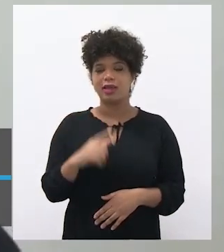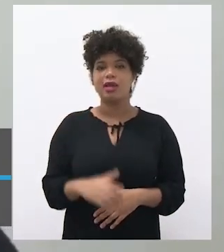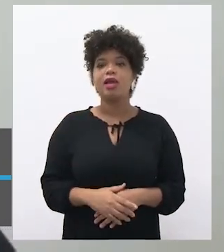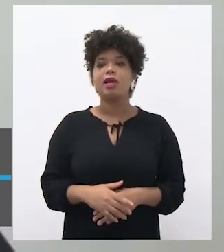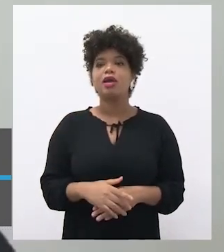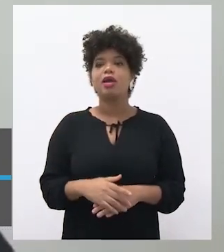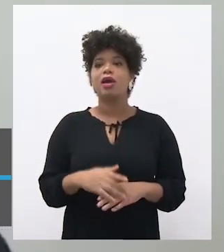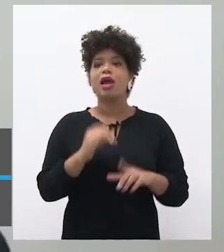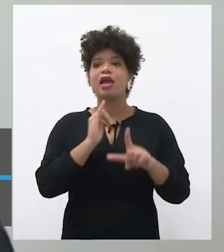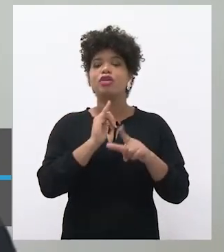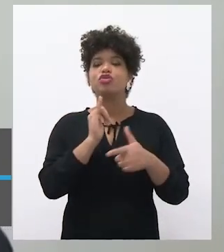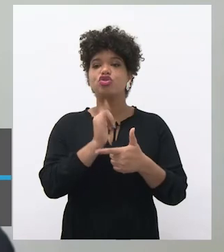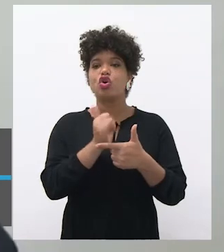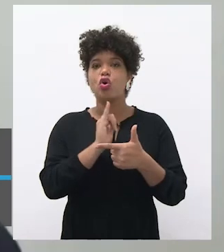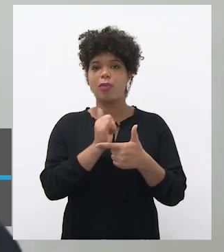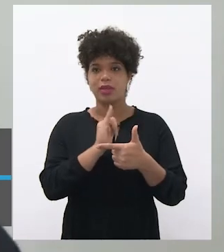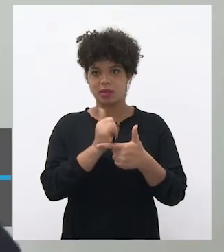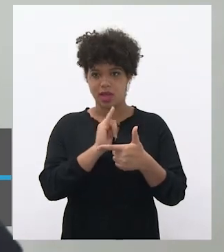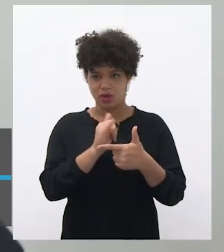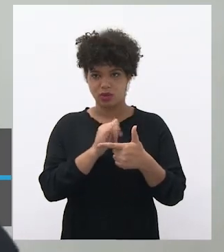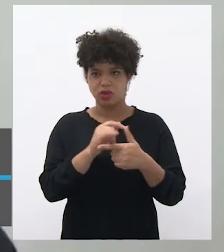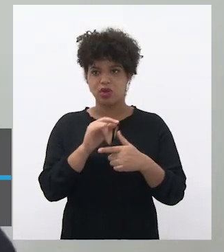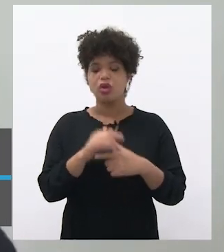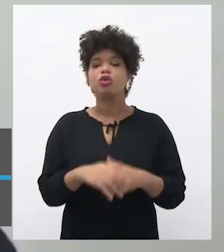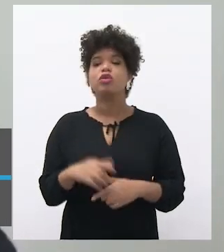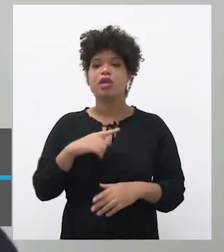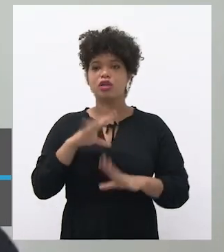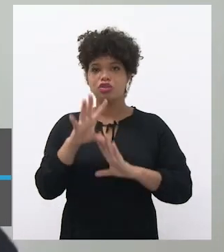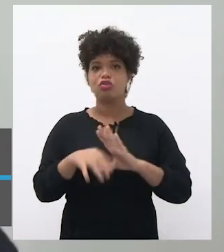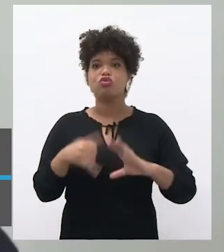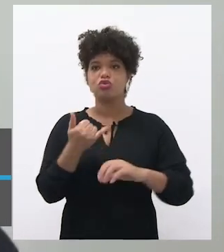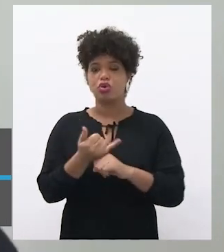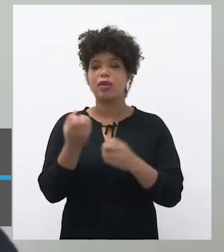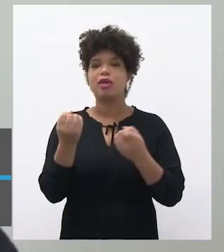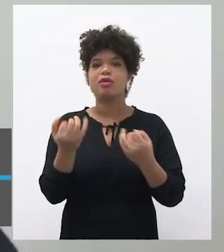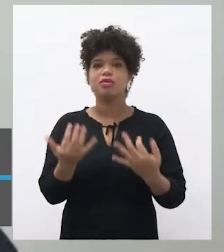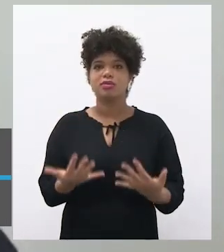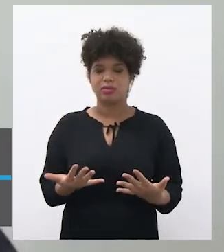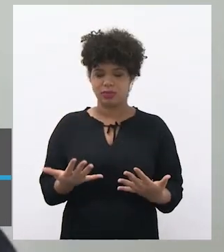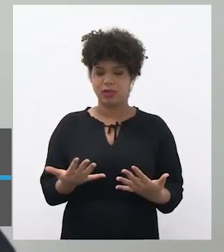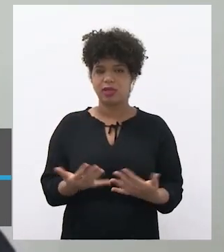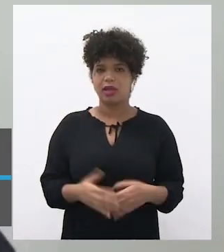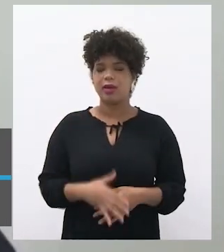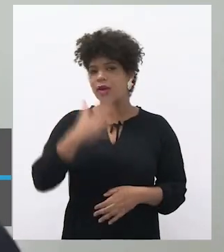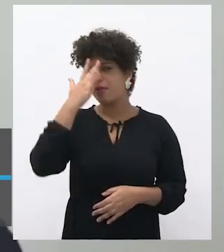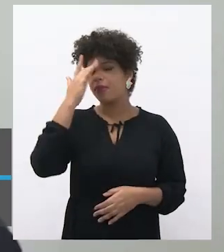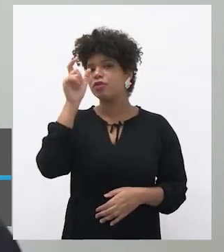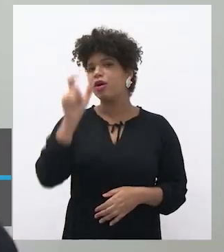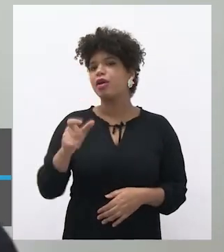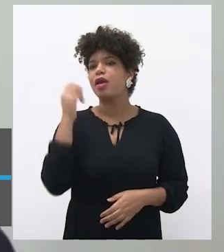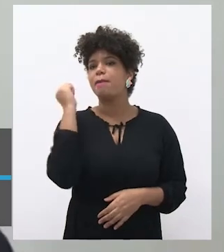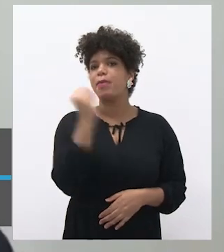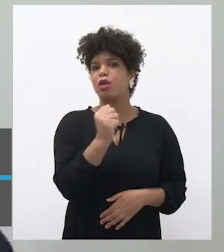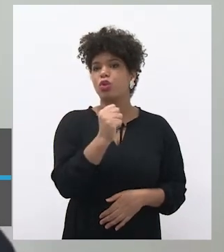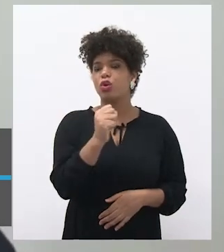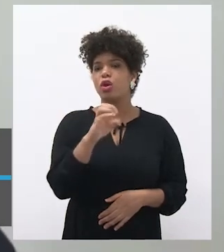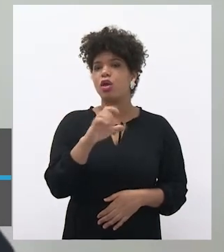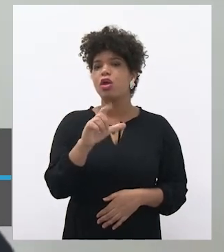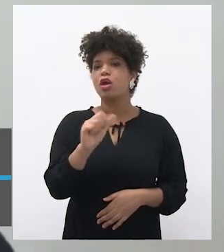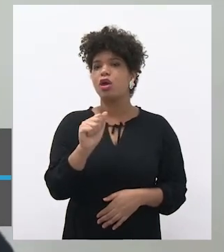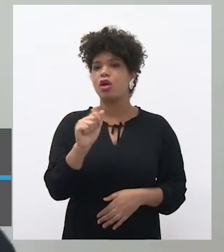feita, né, de modo reiterado, causando ali na mulher aquele medo, aquele receio de que,